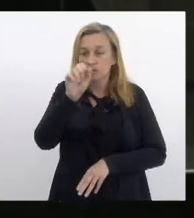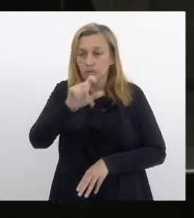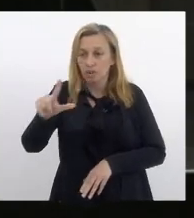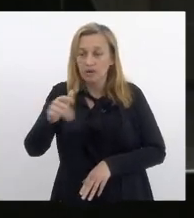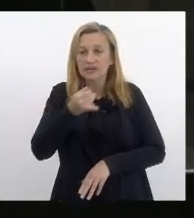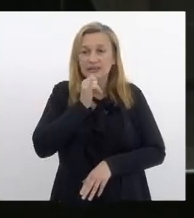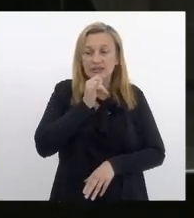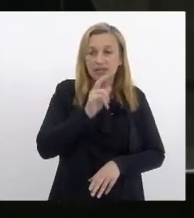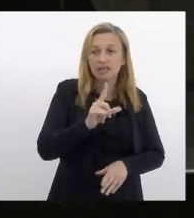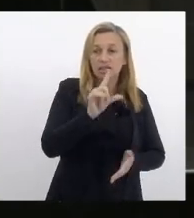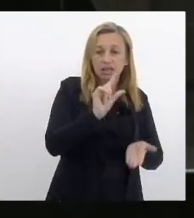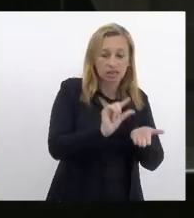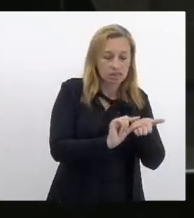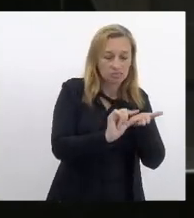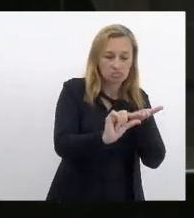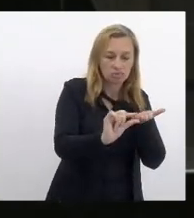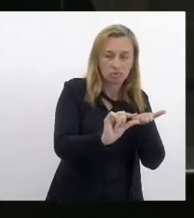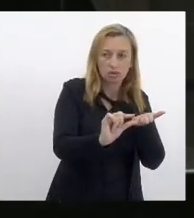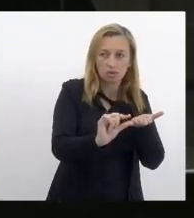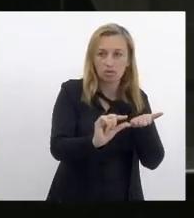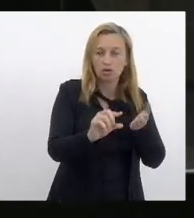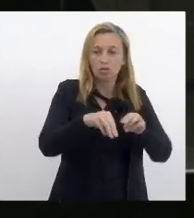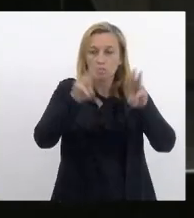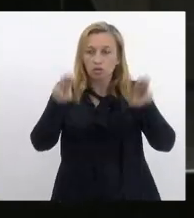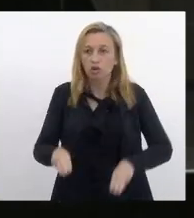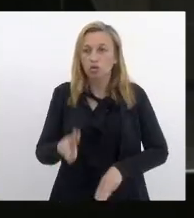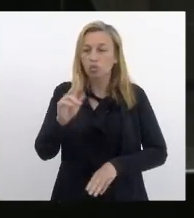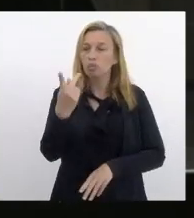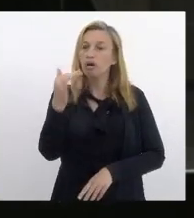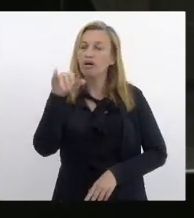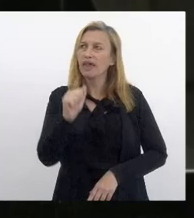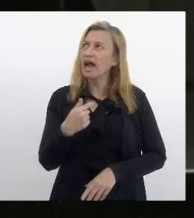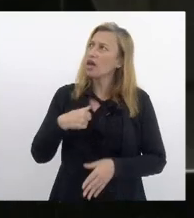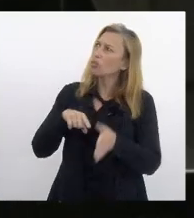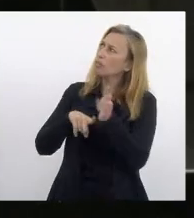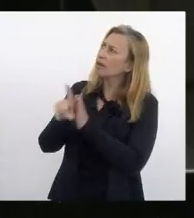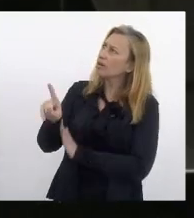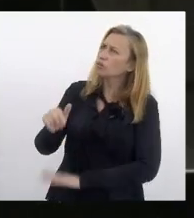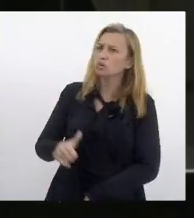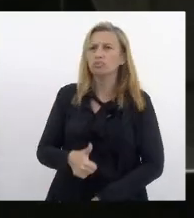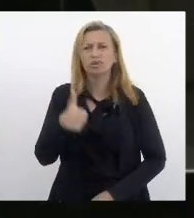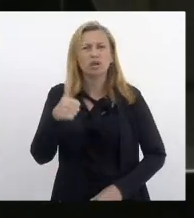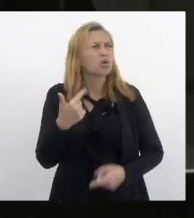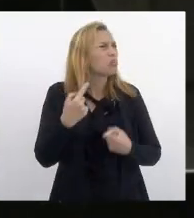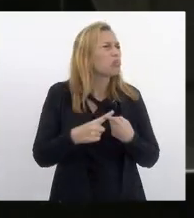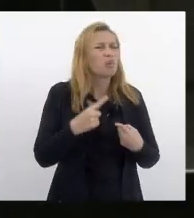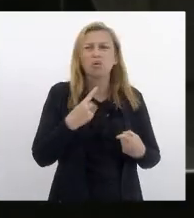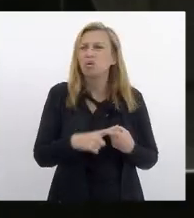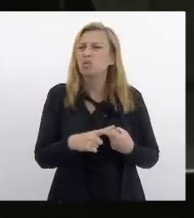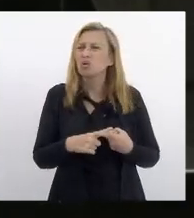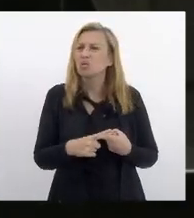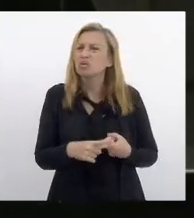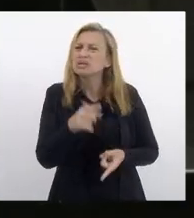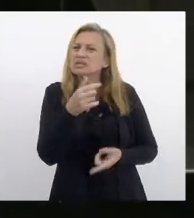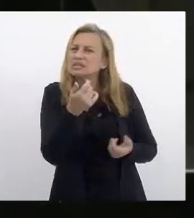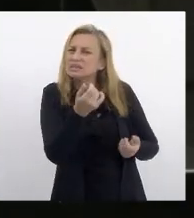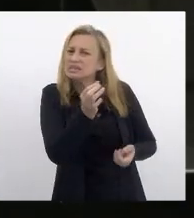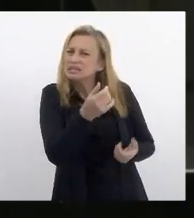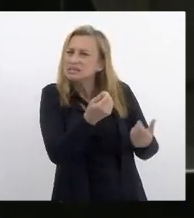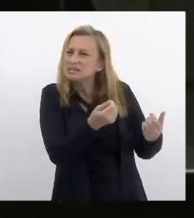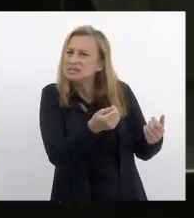menor para um museu da Umbanda. Aliás, eu até me pergunto, em primeiro lugar, por que